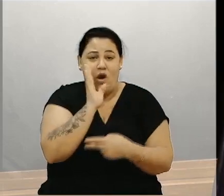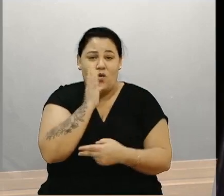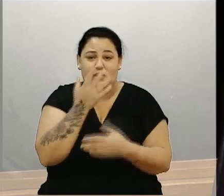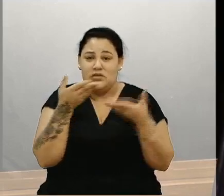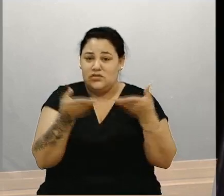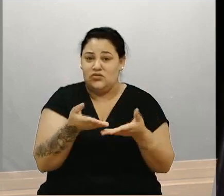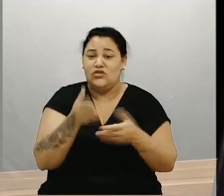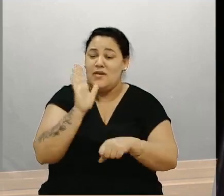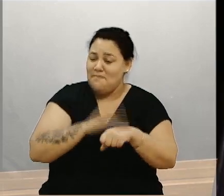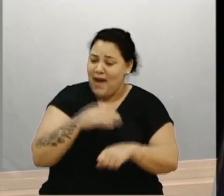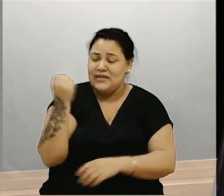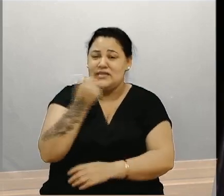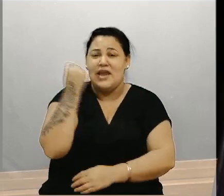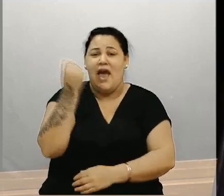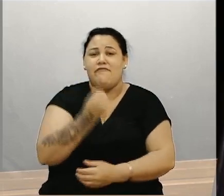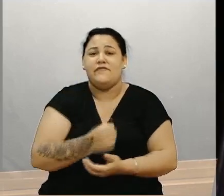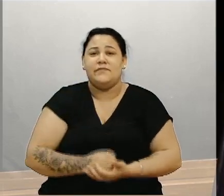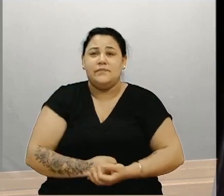mais grave.